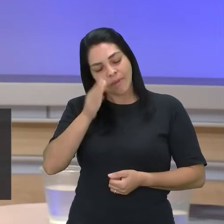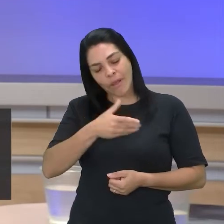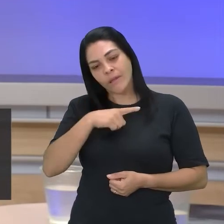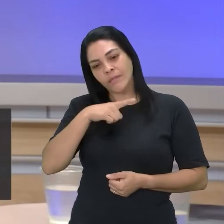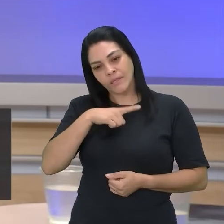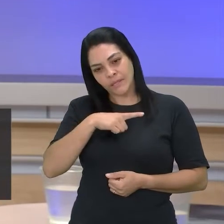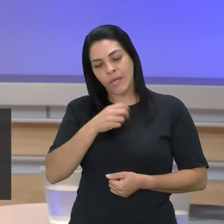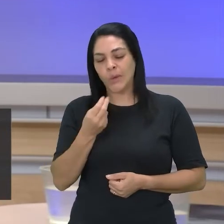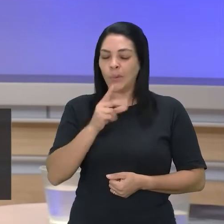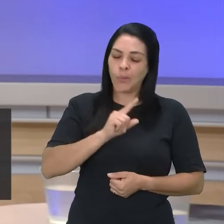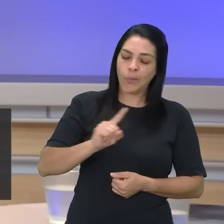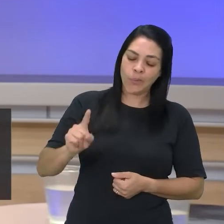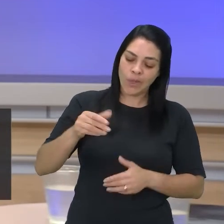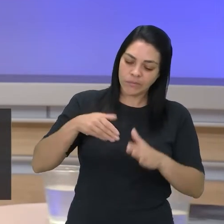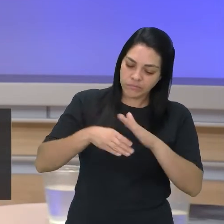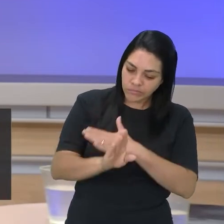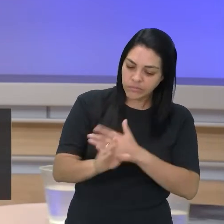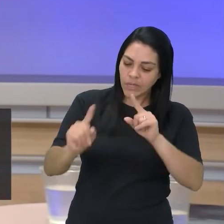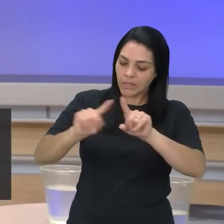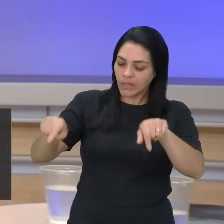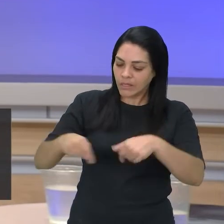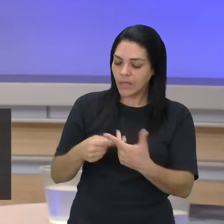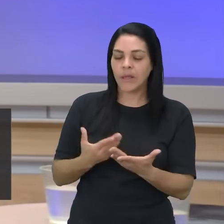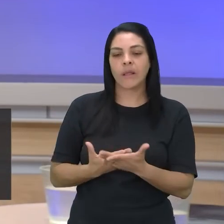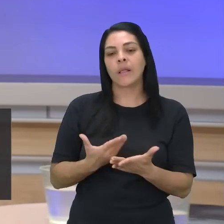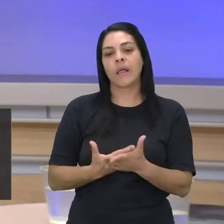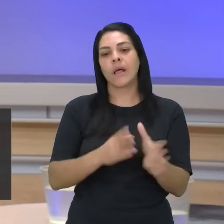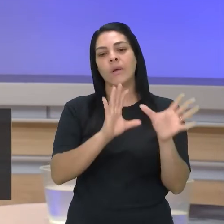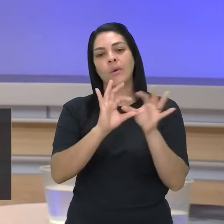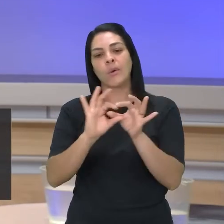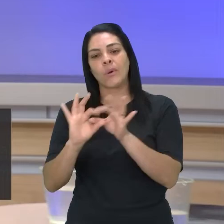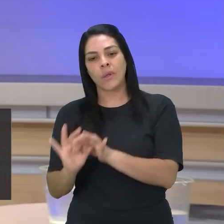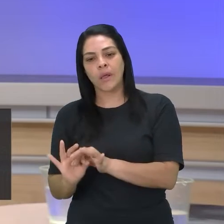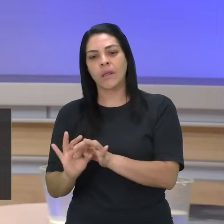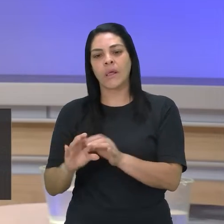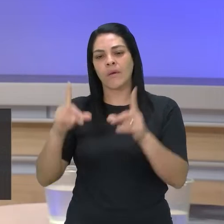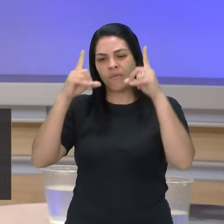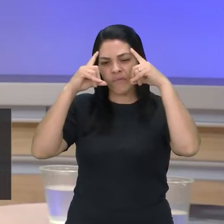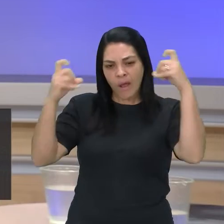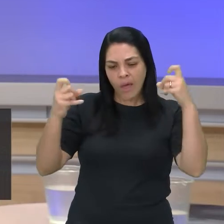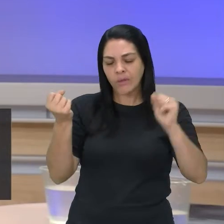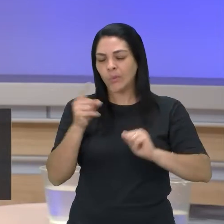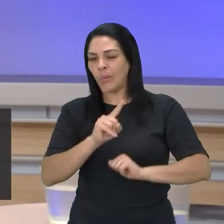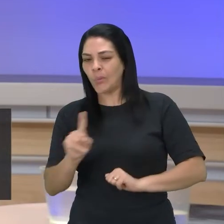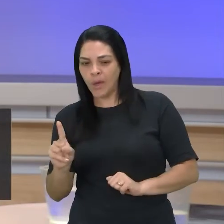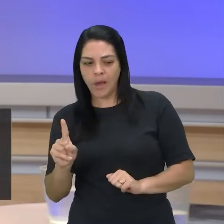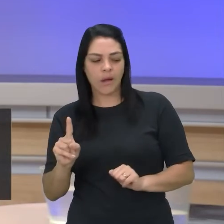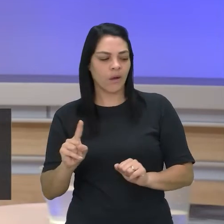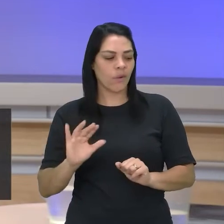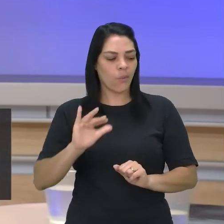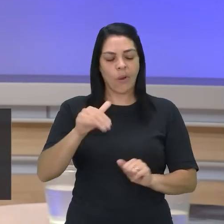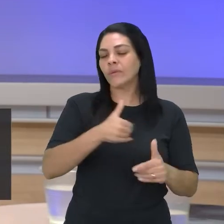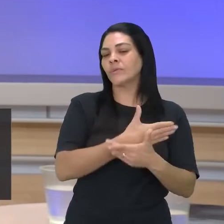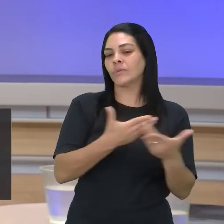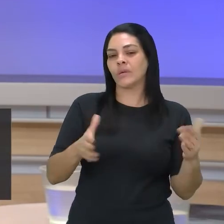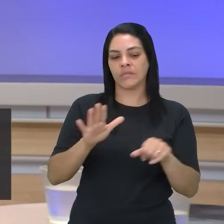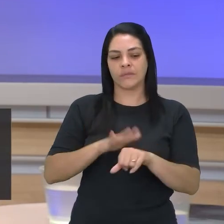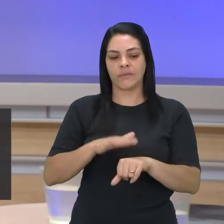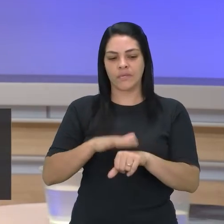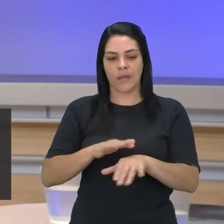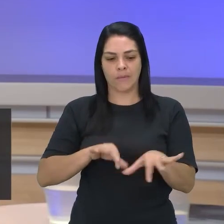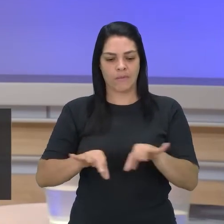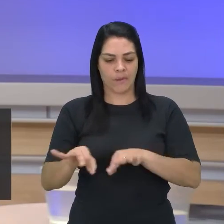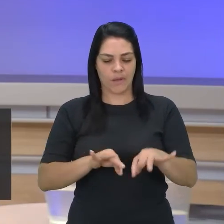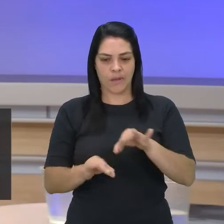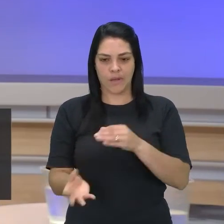ou não de sair de sala de aula, um contexto mais violento, menos violento. Então, quando a gente também, nós fazemos uma formação